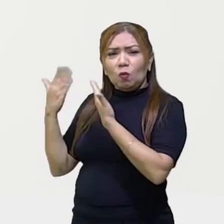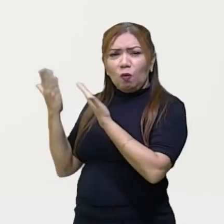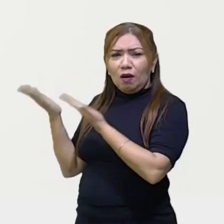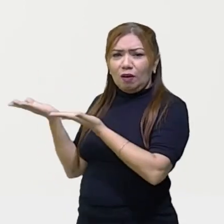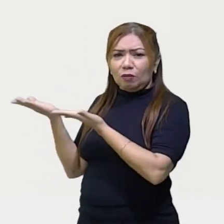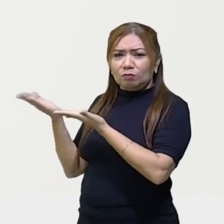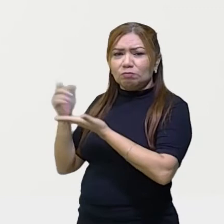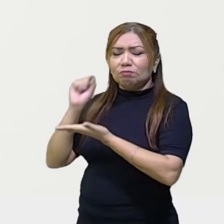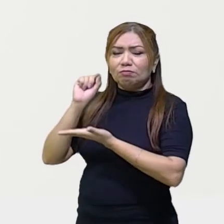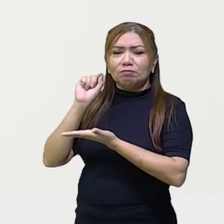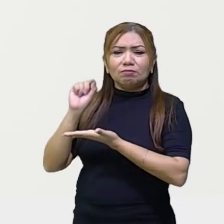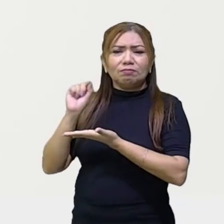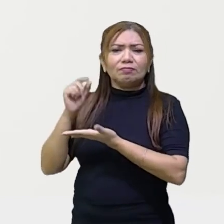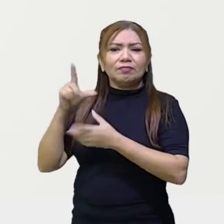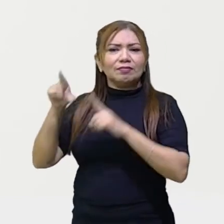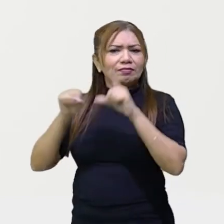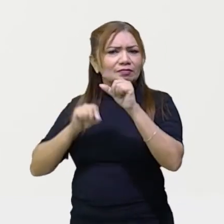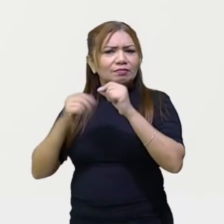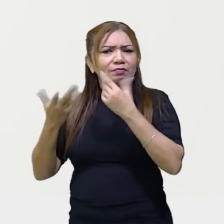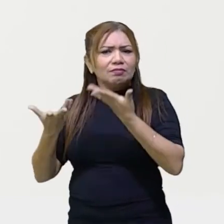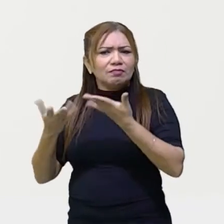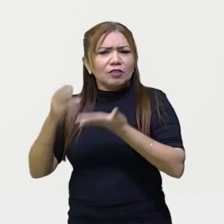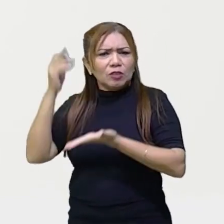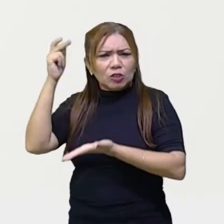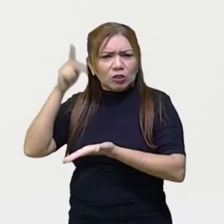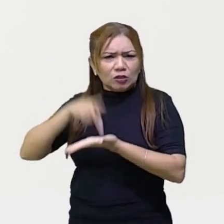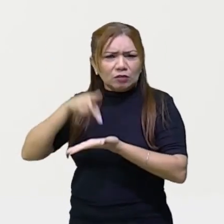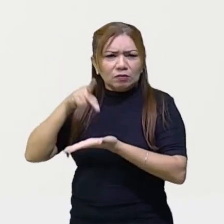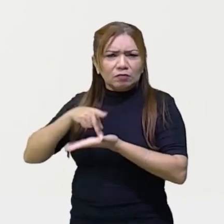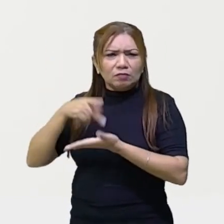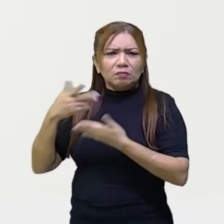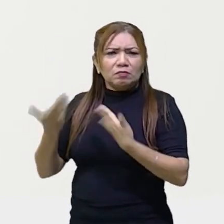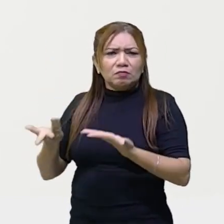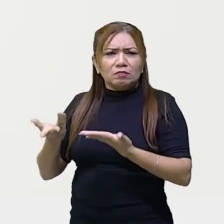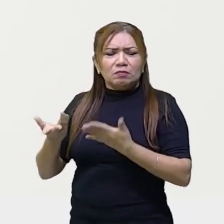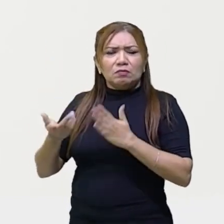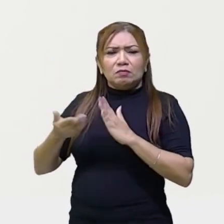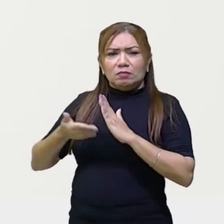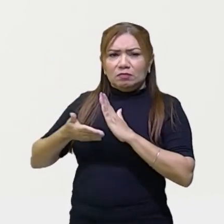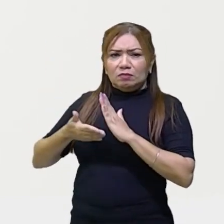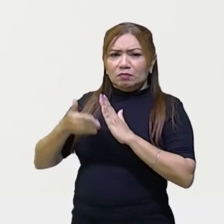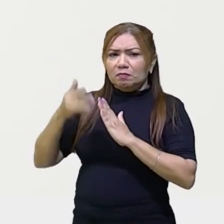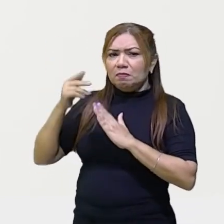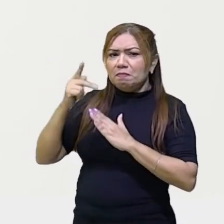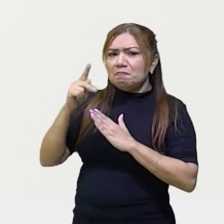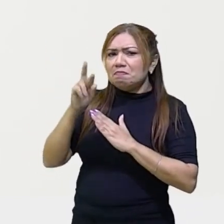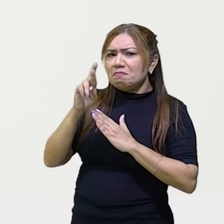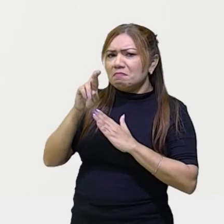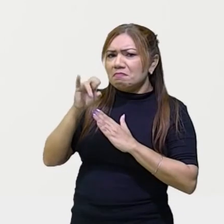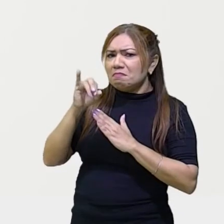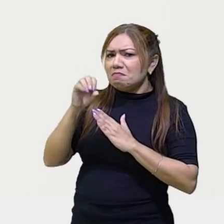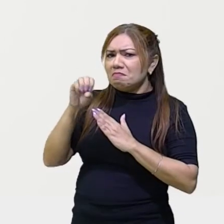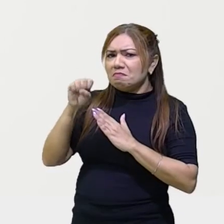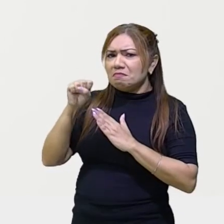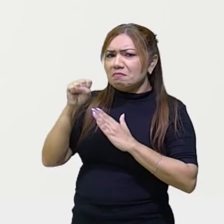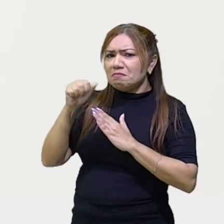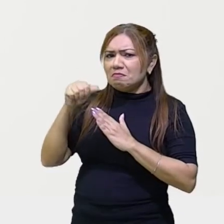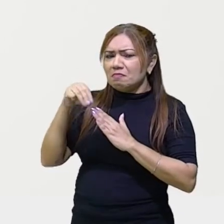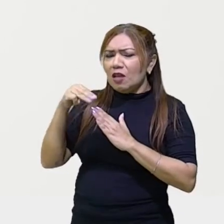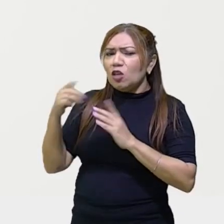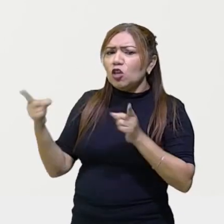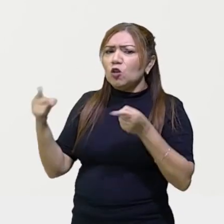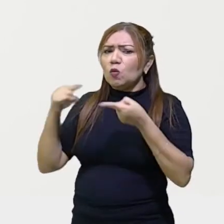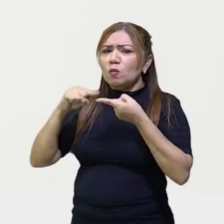E aí as opções né ela está falando no prisma triangular ela está falando do prisma quadrangular